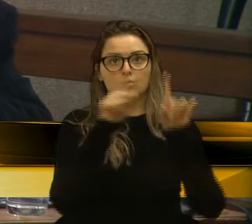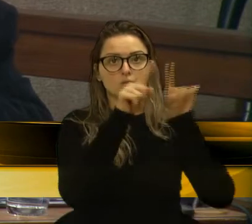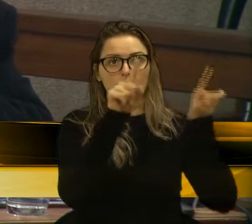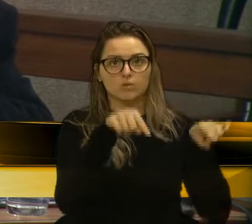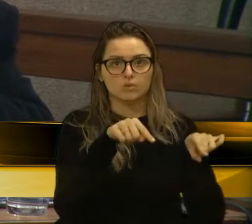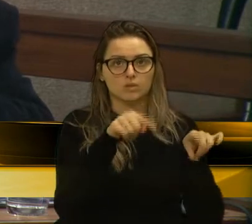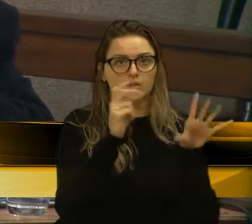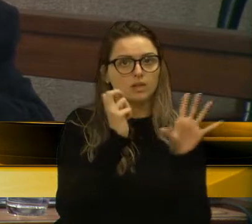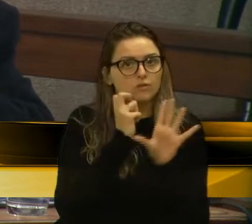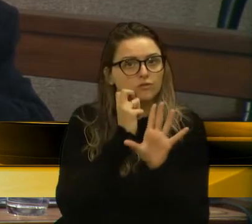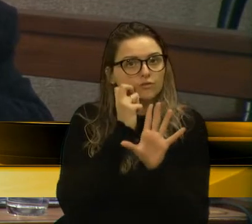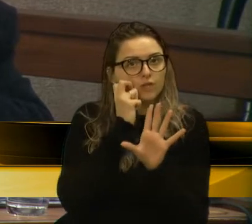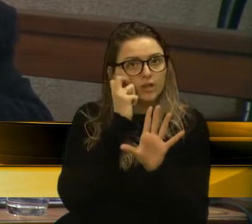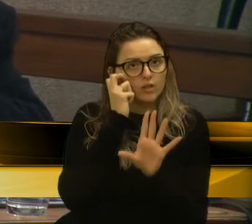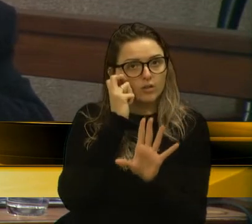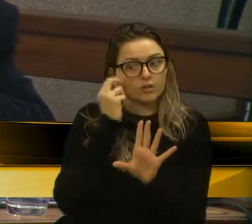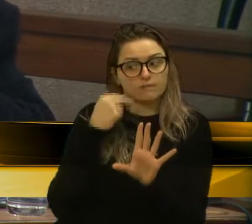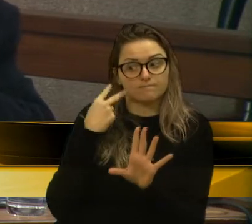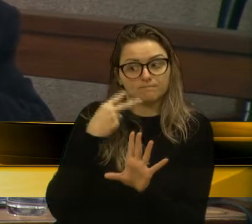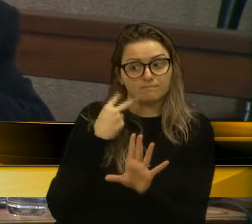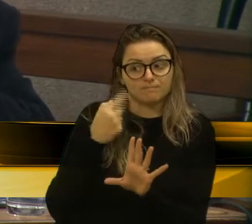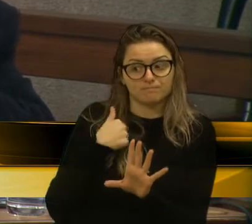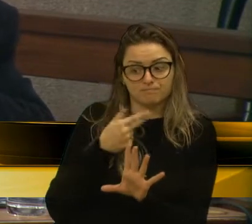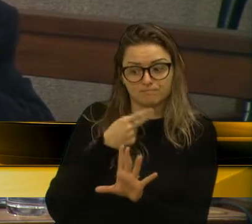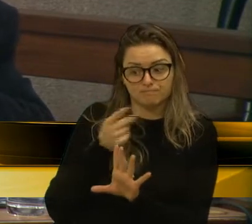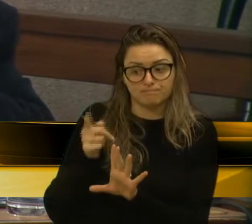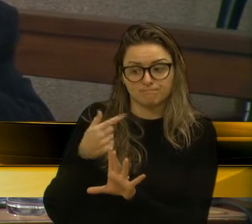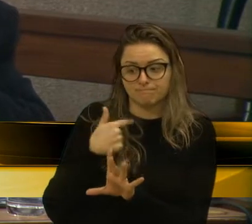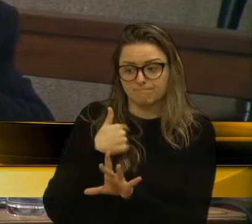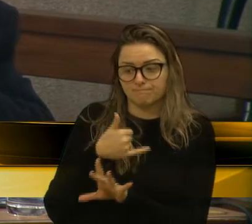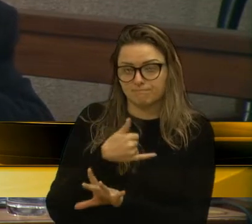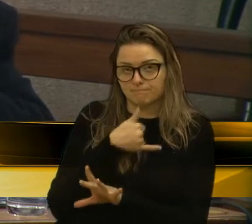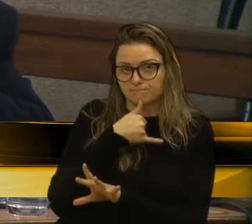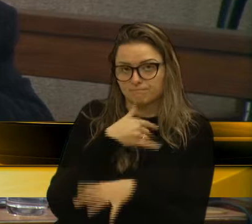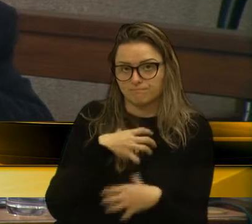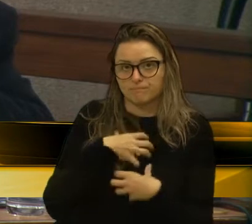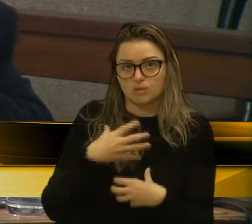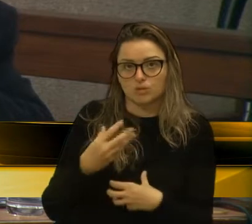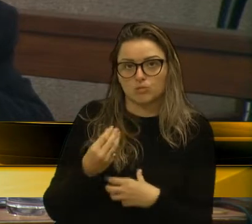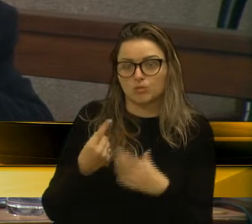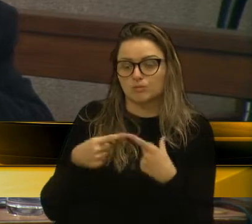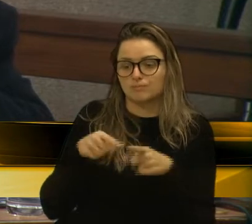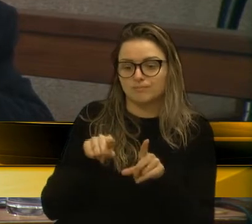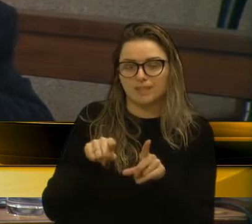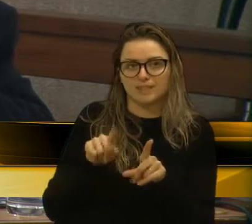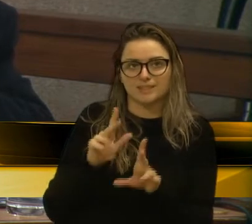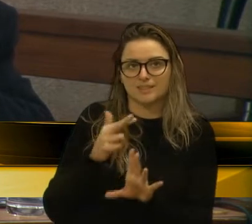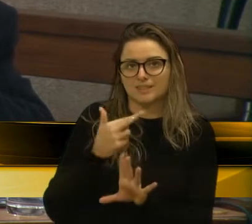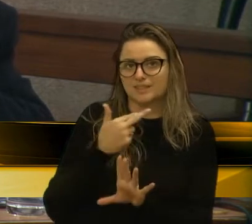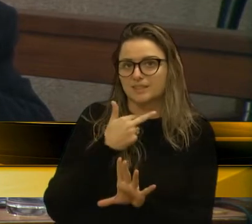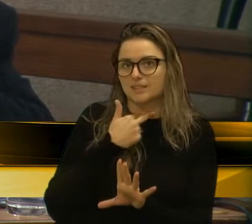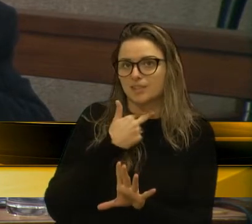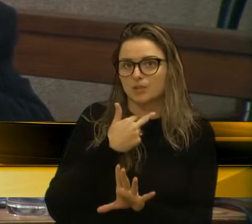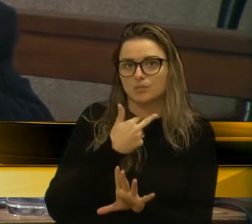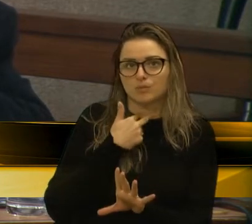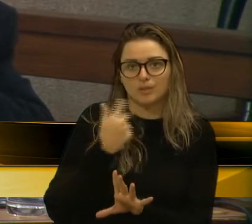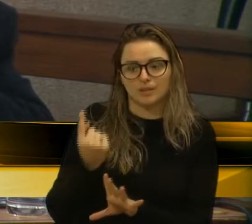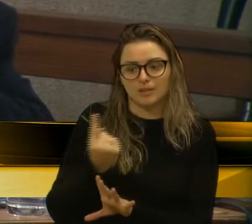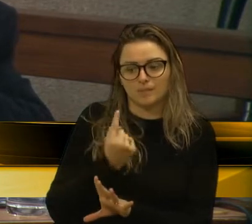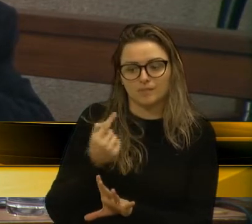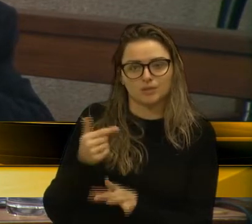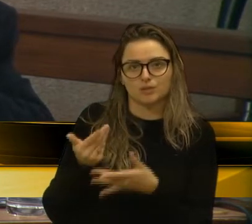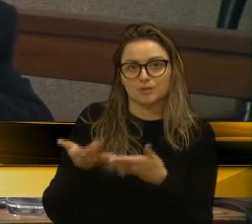muito constrangido. Vereador, eu quero lhe dizer que eu fico muito chateado, mas nós temos ordem expressa para não